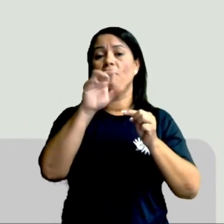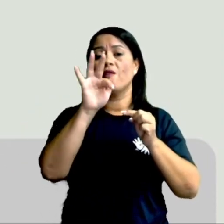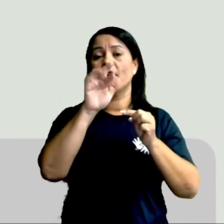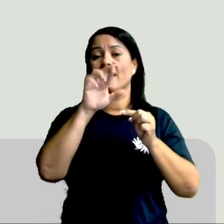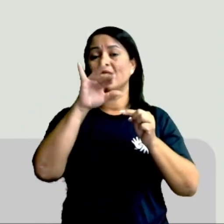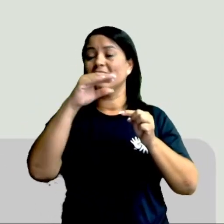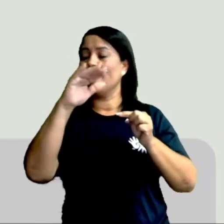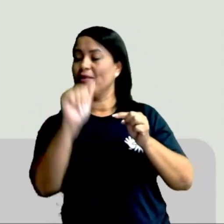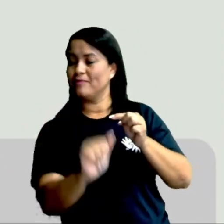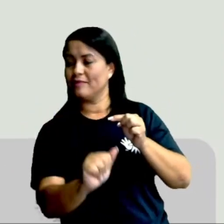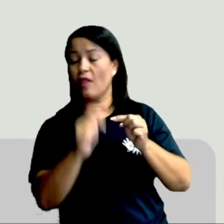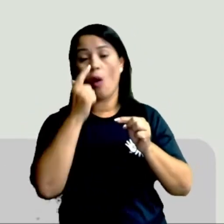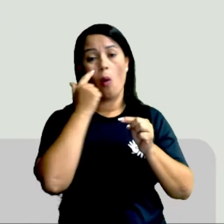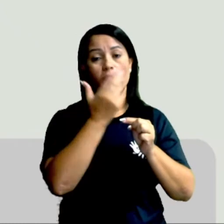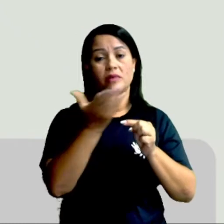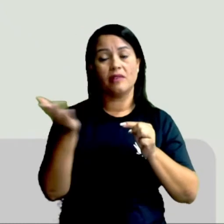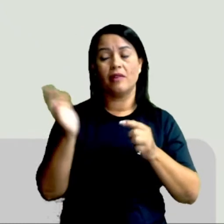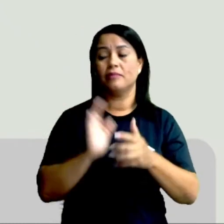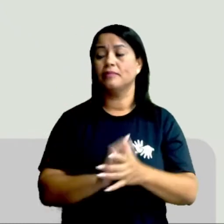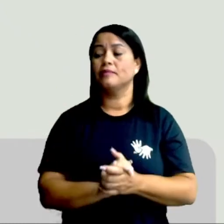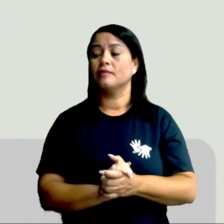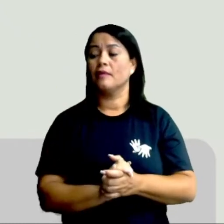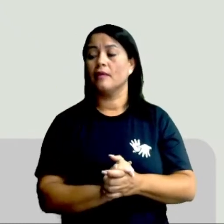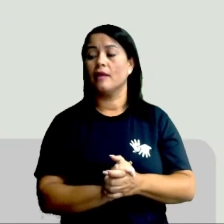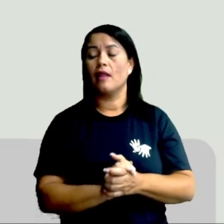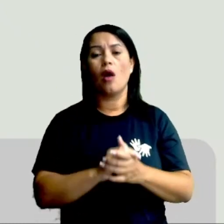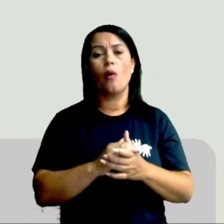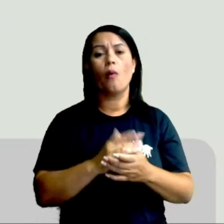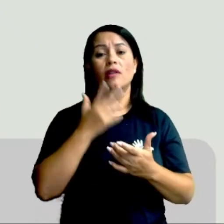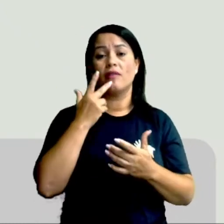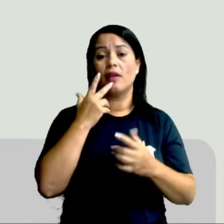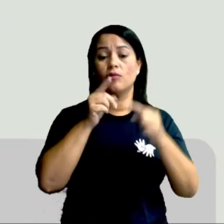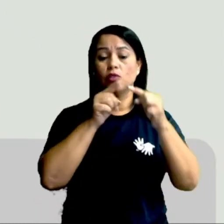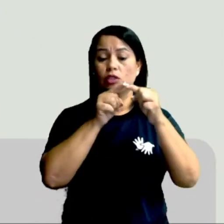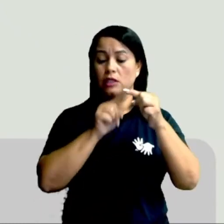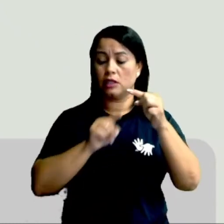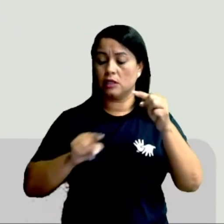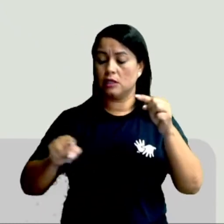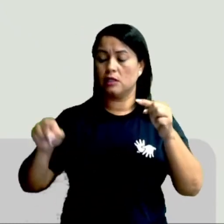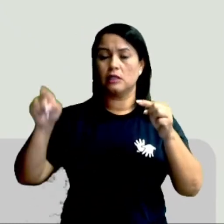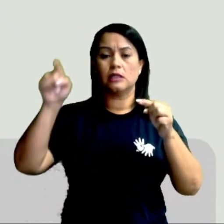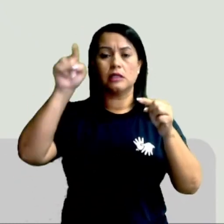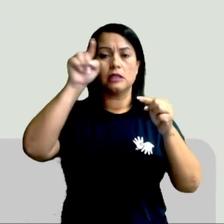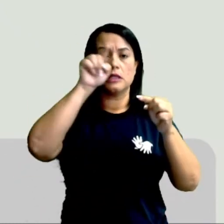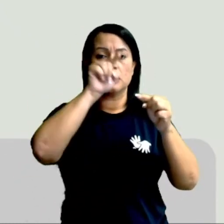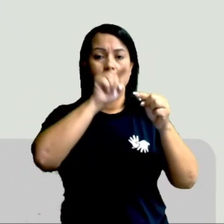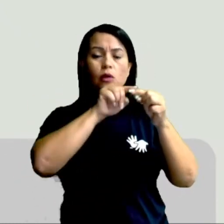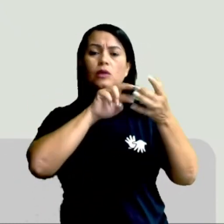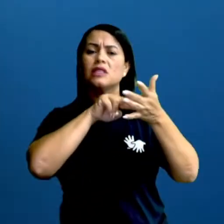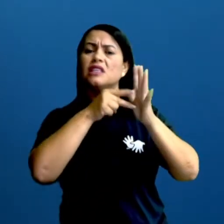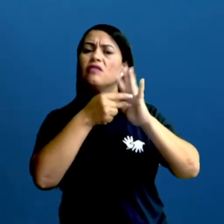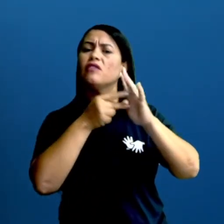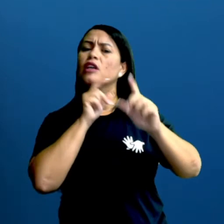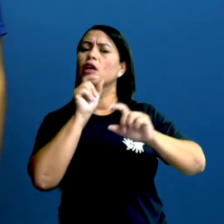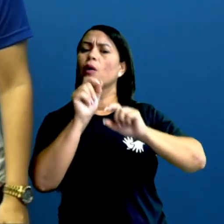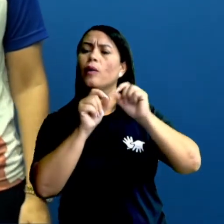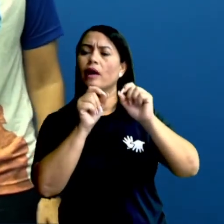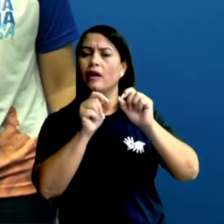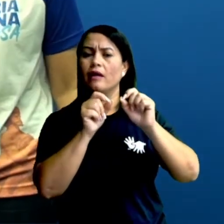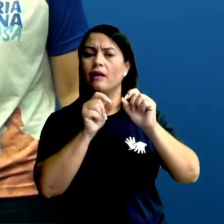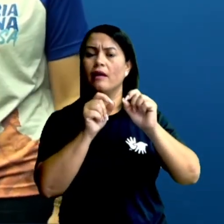circunferência, né? Então vamos lá. Quando nós falamos de círculo, o círculo é o quê? Uma